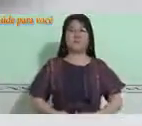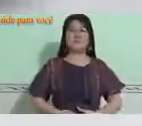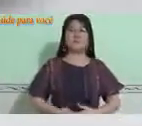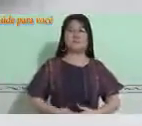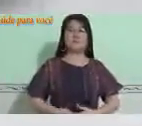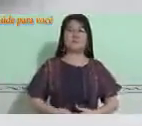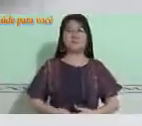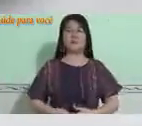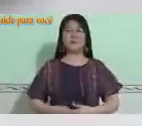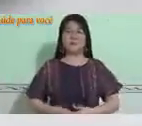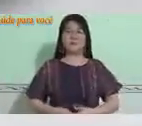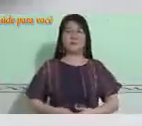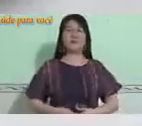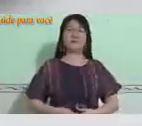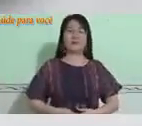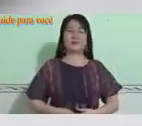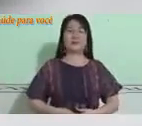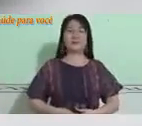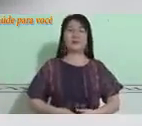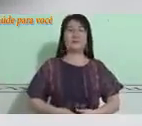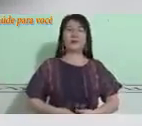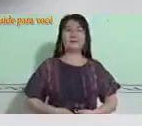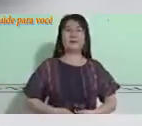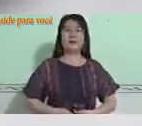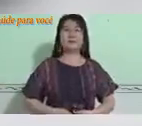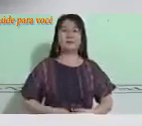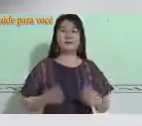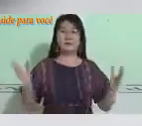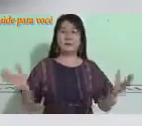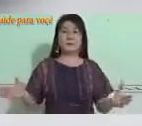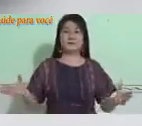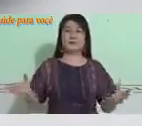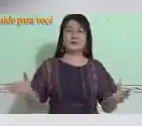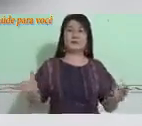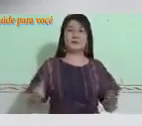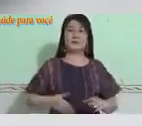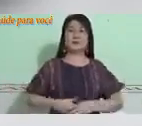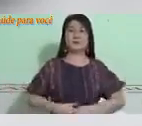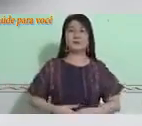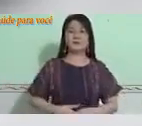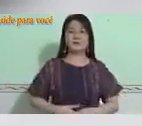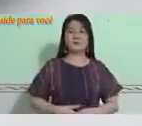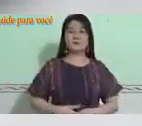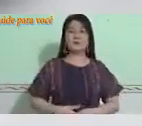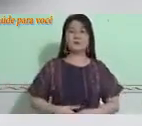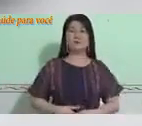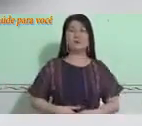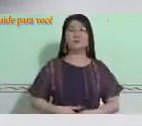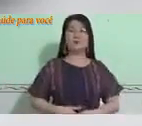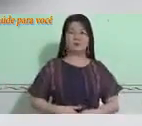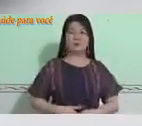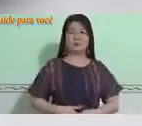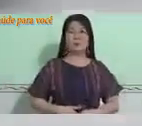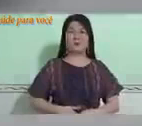Além de poder ser verificado o aspecto oleoso à urina e de serem verificadas microscopicamente características relacionadas